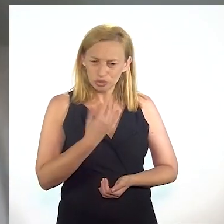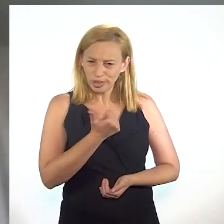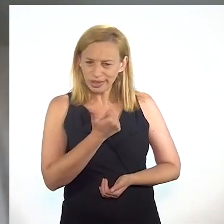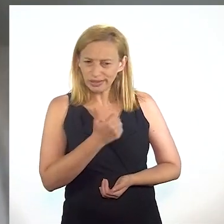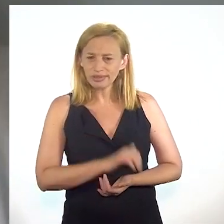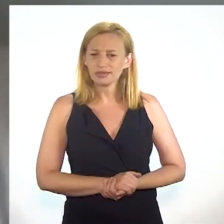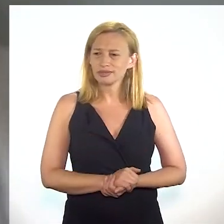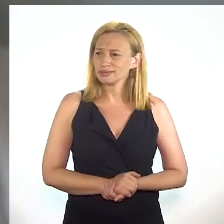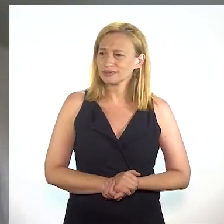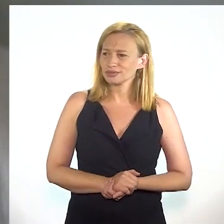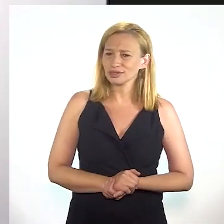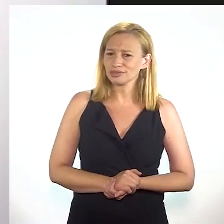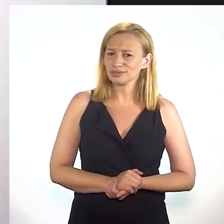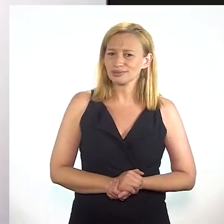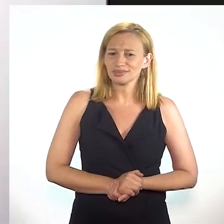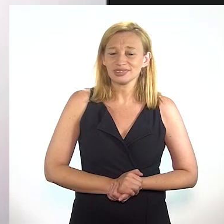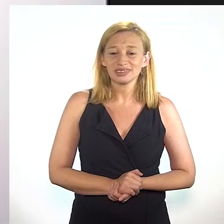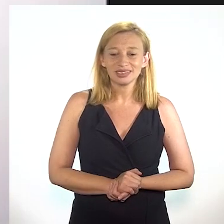bem?